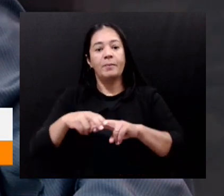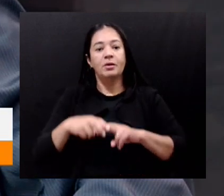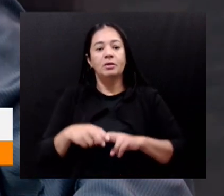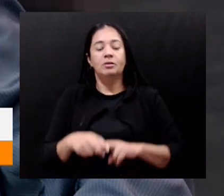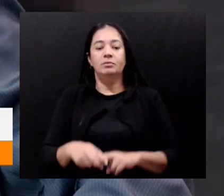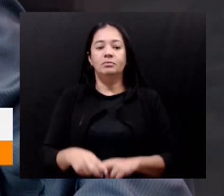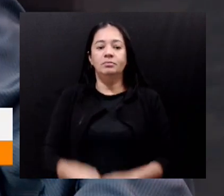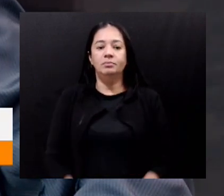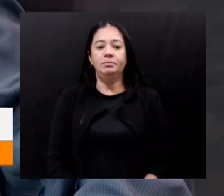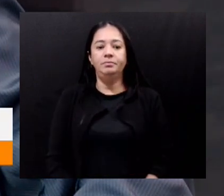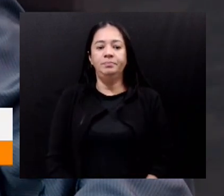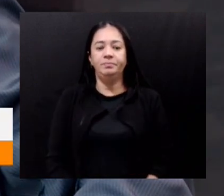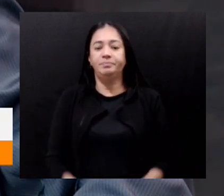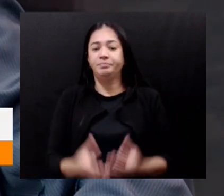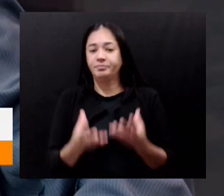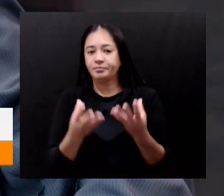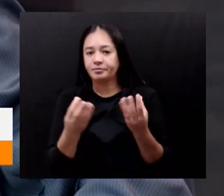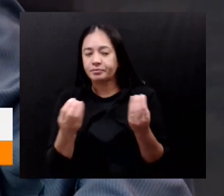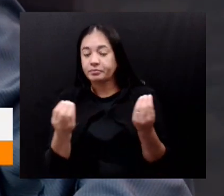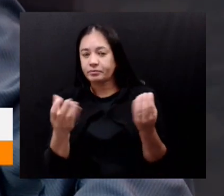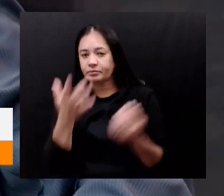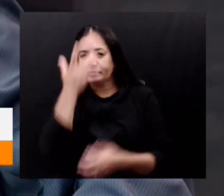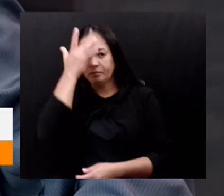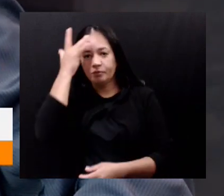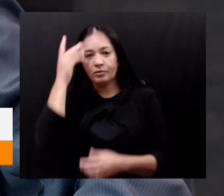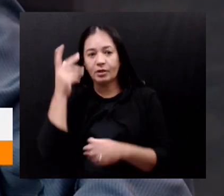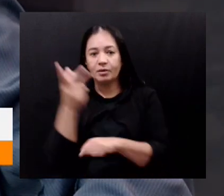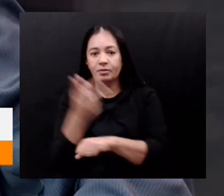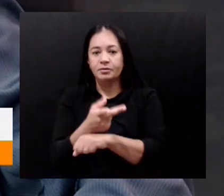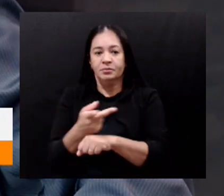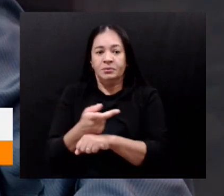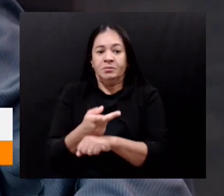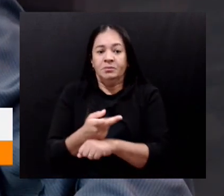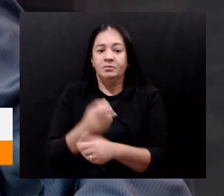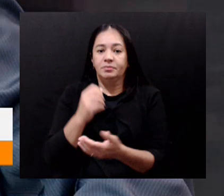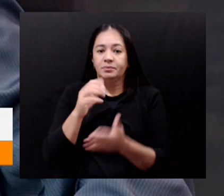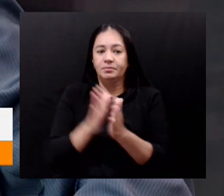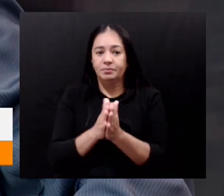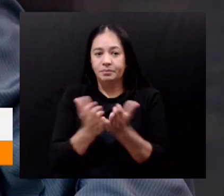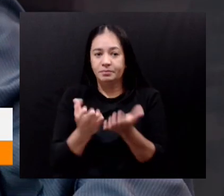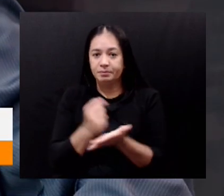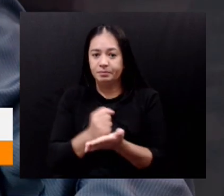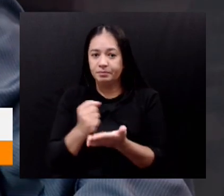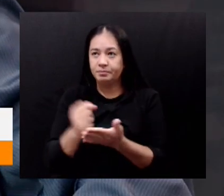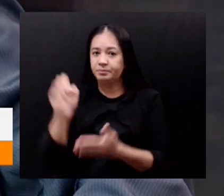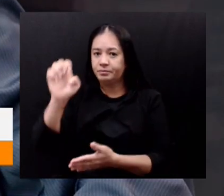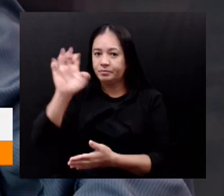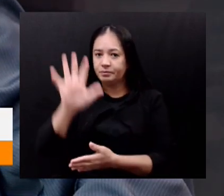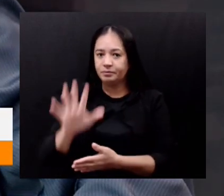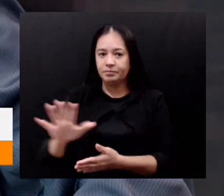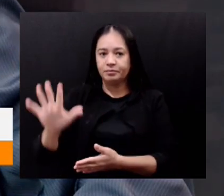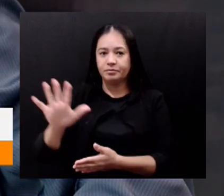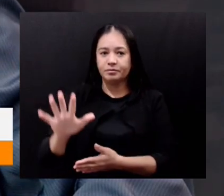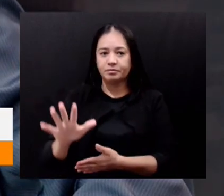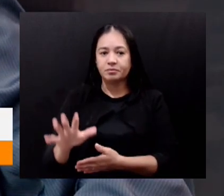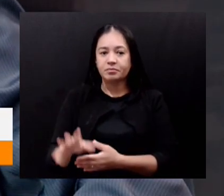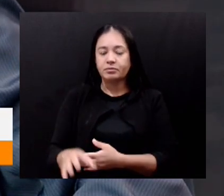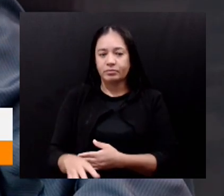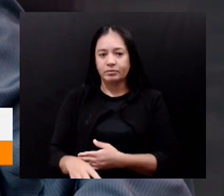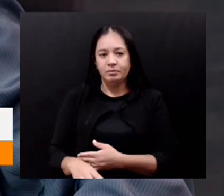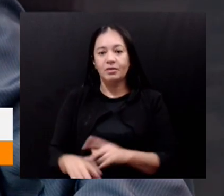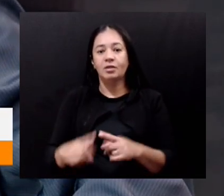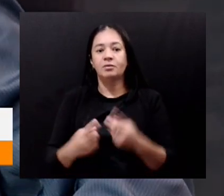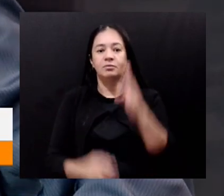pessoas buscam um passaporte europeu, né. "Ah, eu vou para os Estados Unidos, eu vou ter um facilitador", como brasileiro, muda, o valor